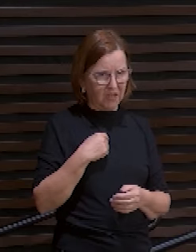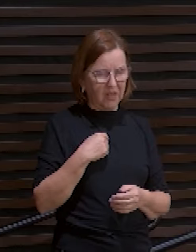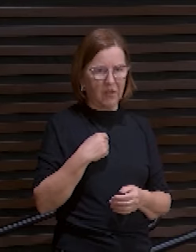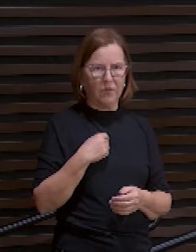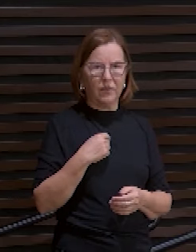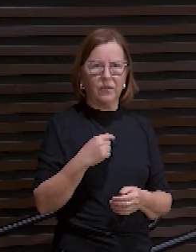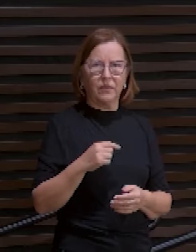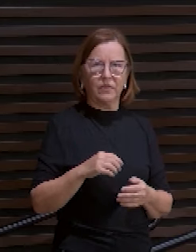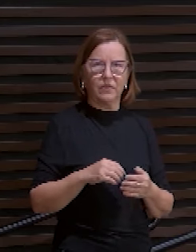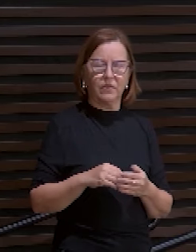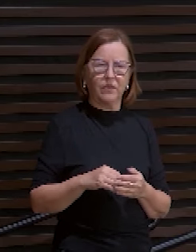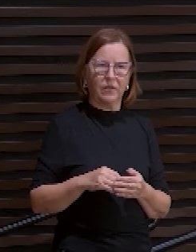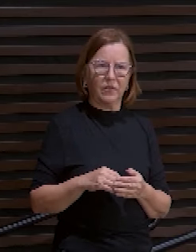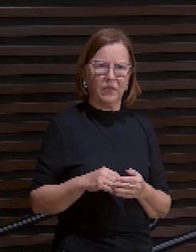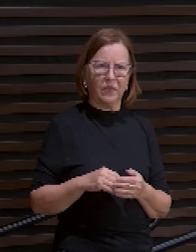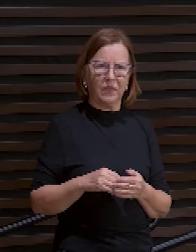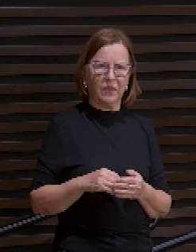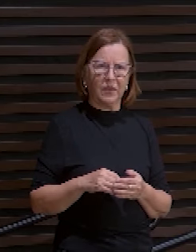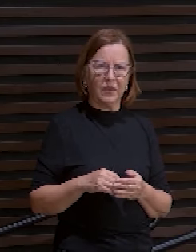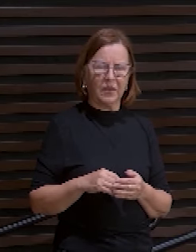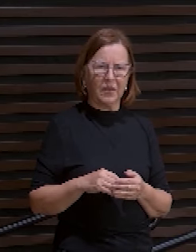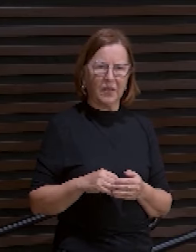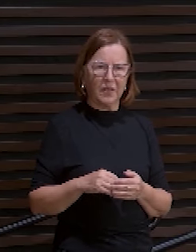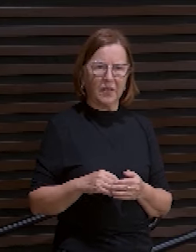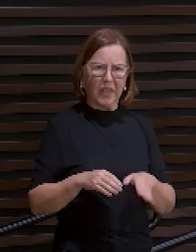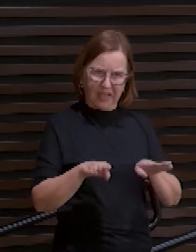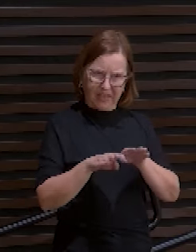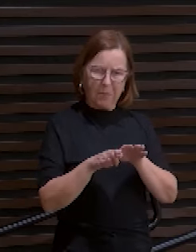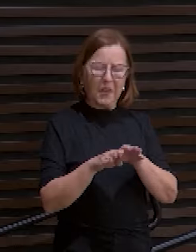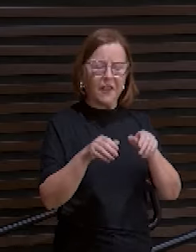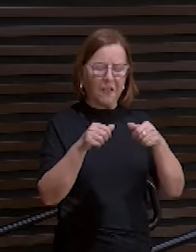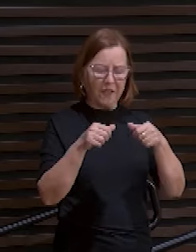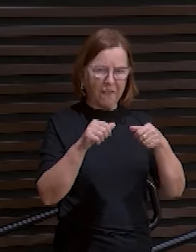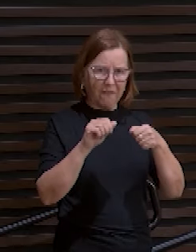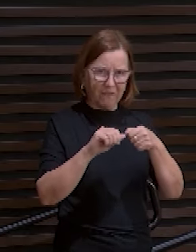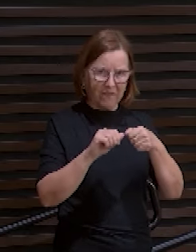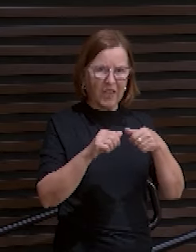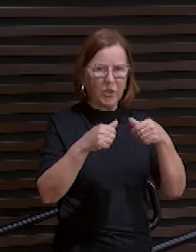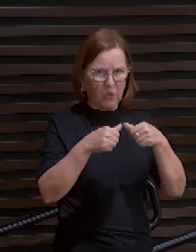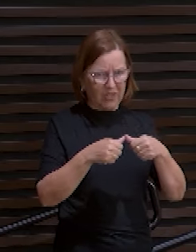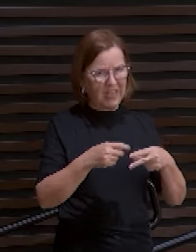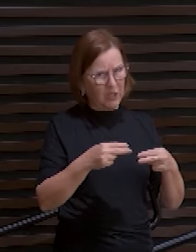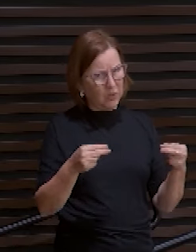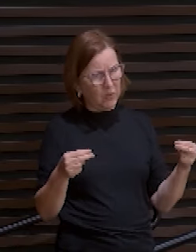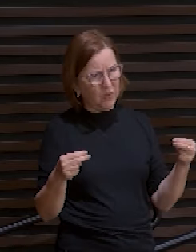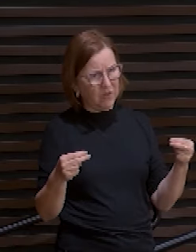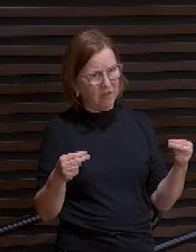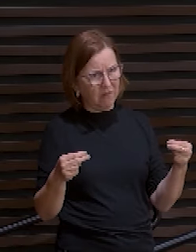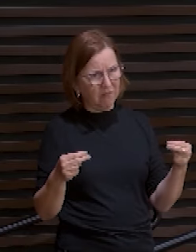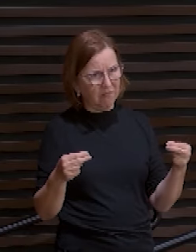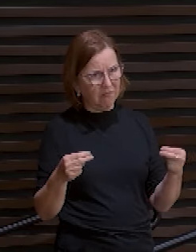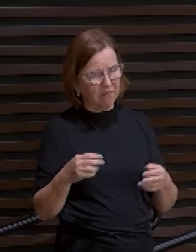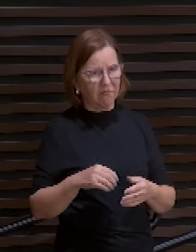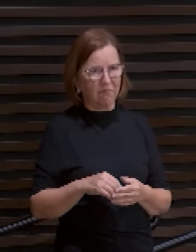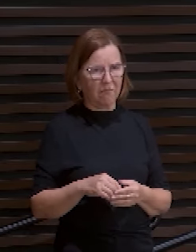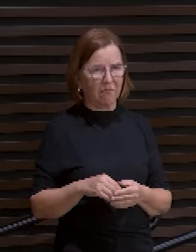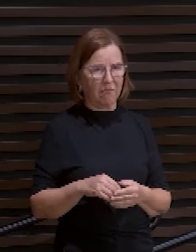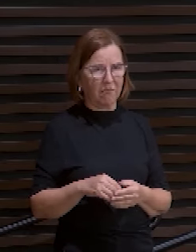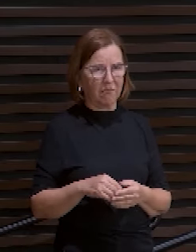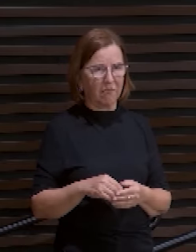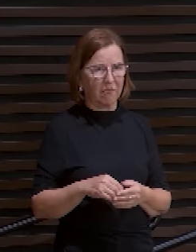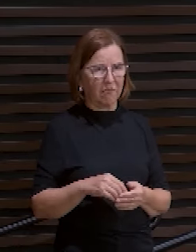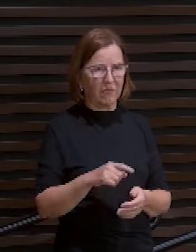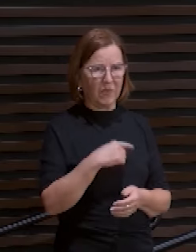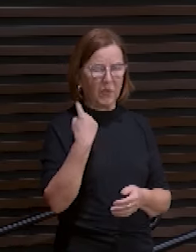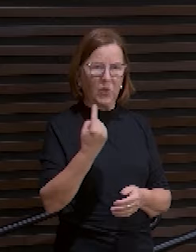Deus Nessas questões também a nossa tendência é olharmos só para aquilo que aparece para aquilo